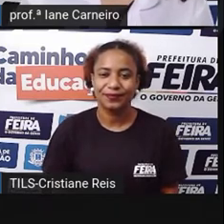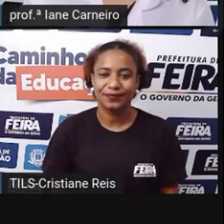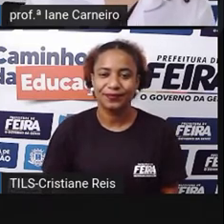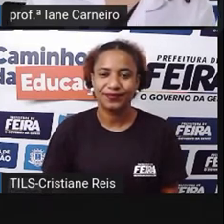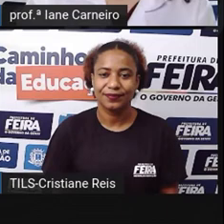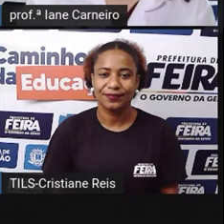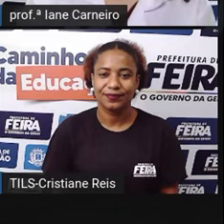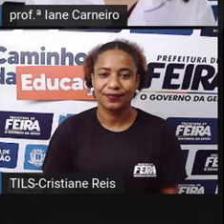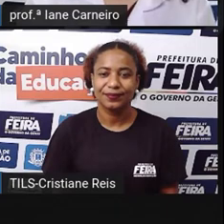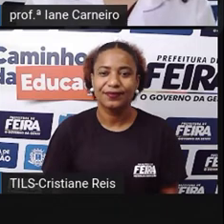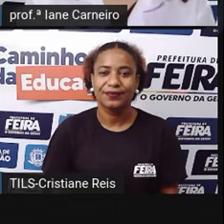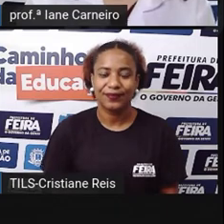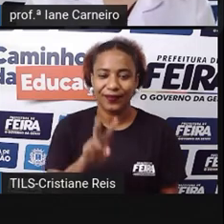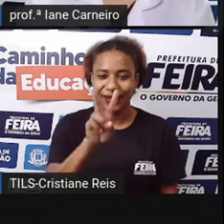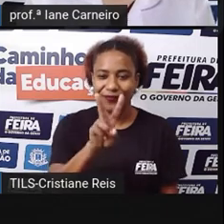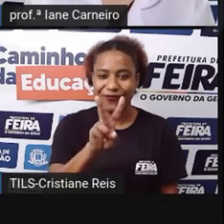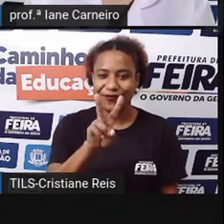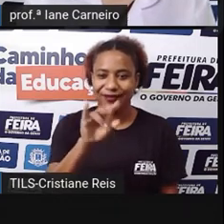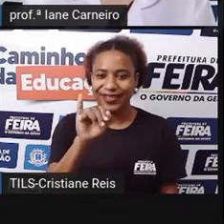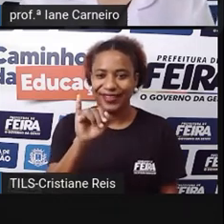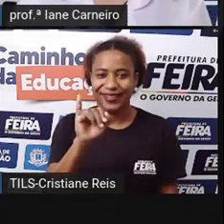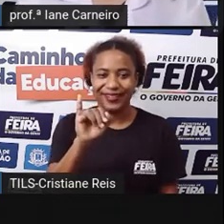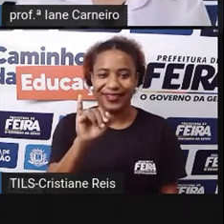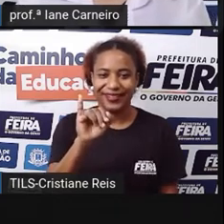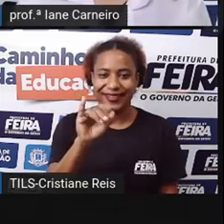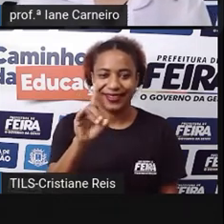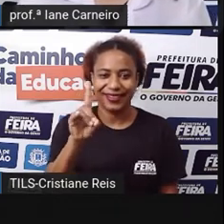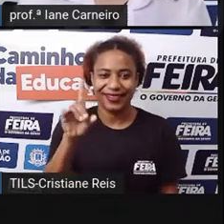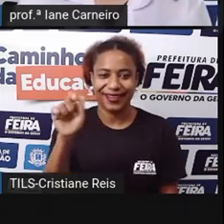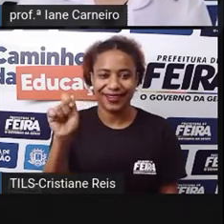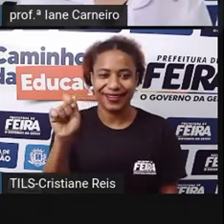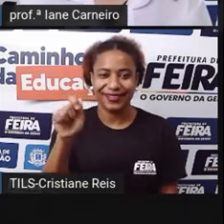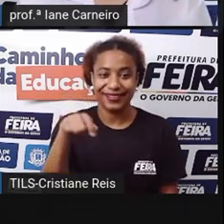Vamos lá, ó. Vi, da,